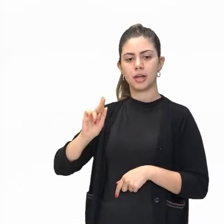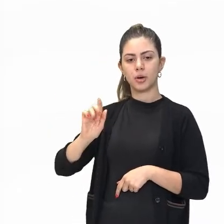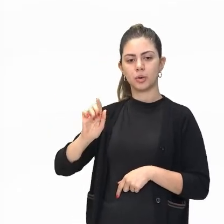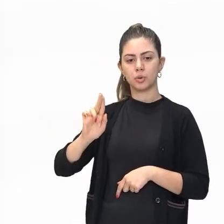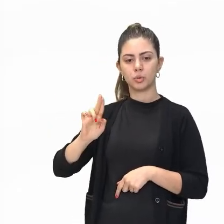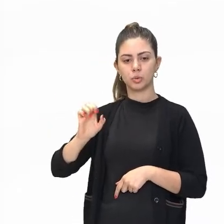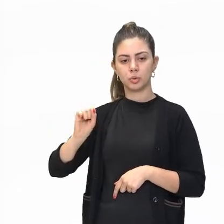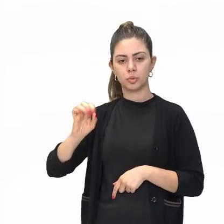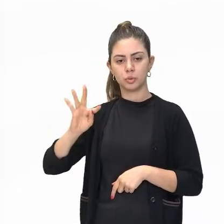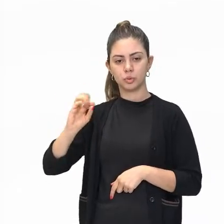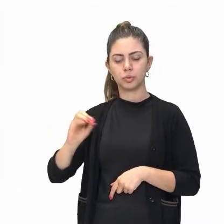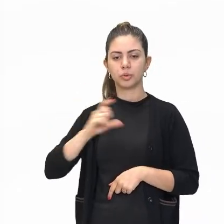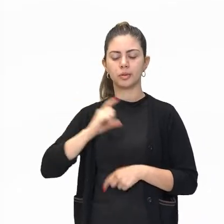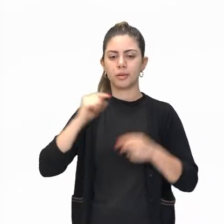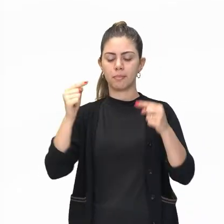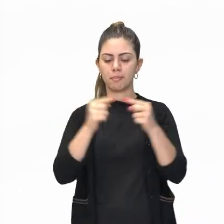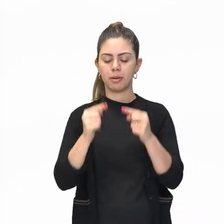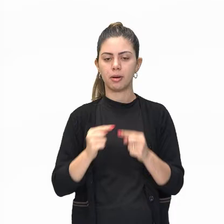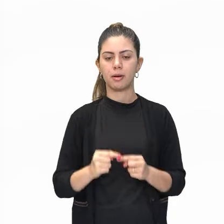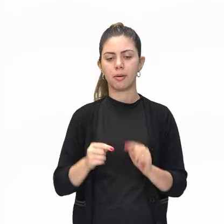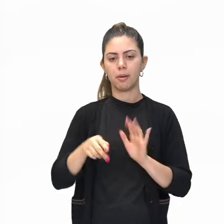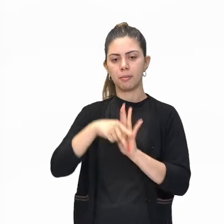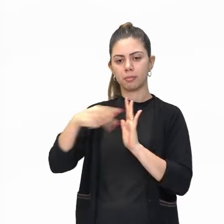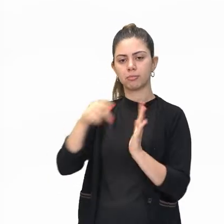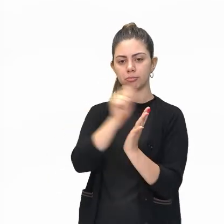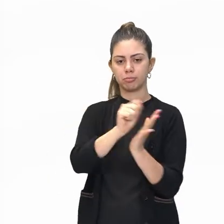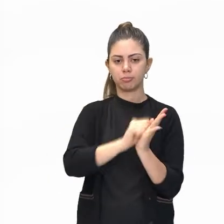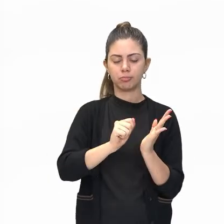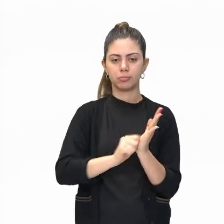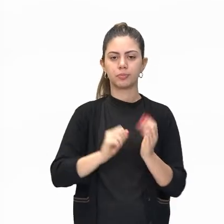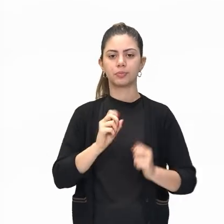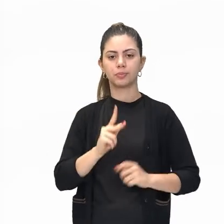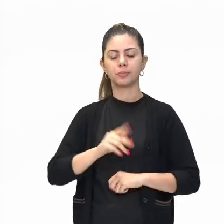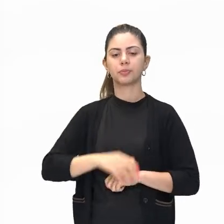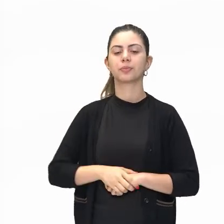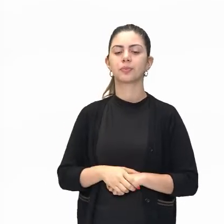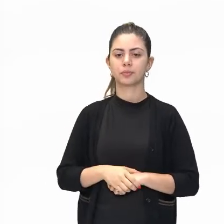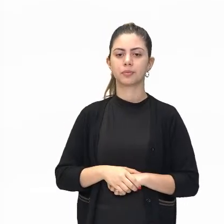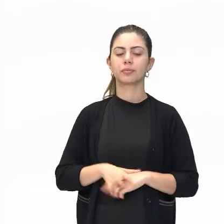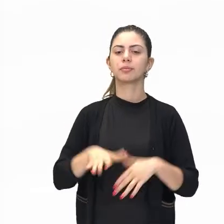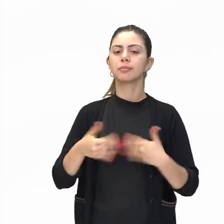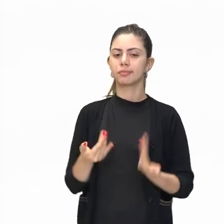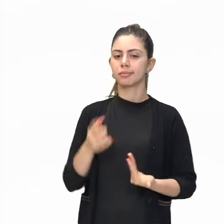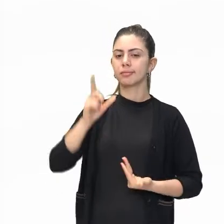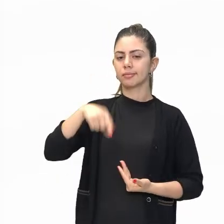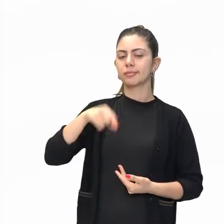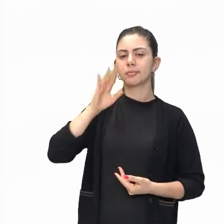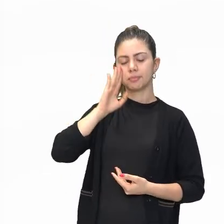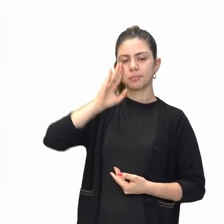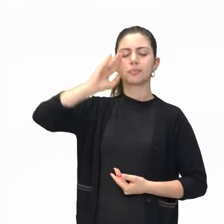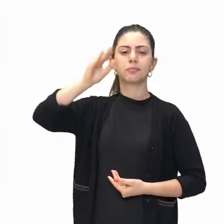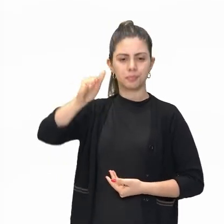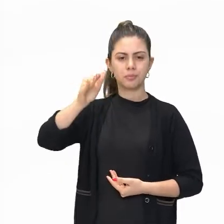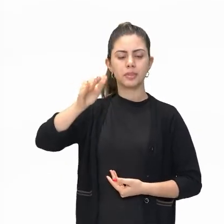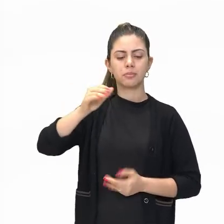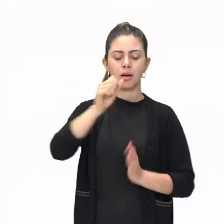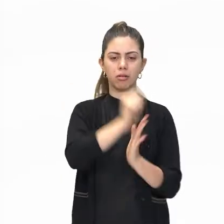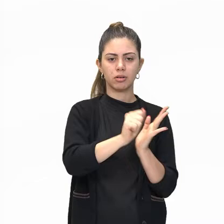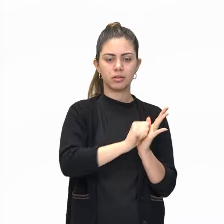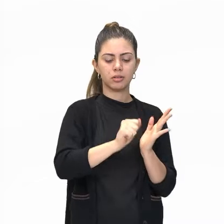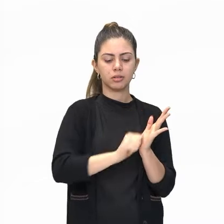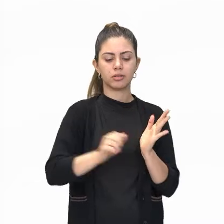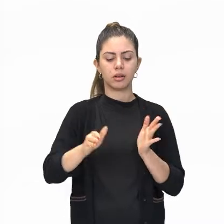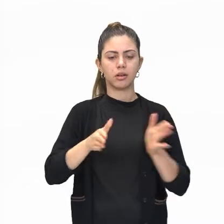com Urupês, e Augusto dos Anjos, com o livro Eu, certo? Então, esses aí foram os nossos principais escritores